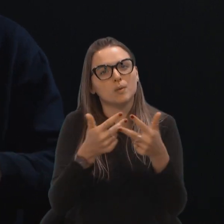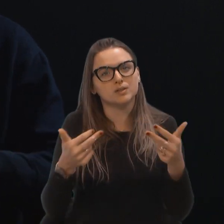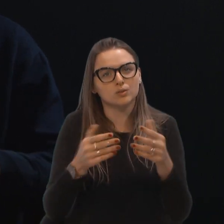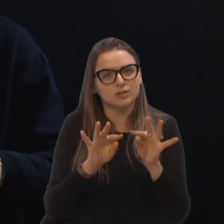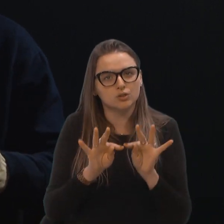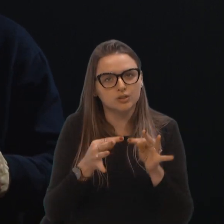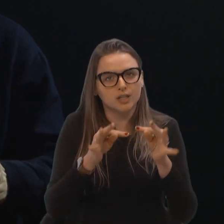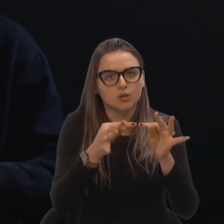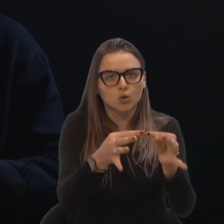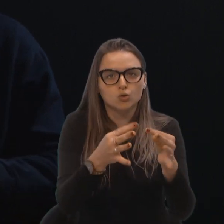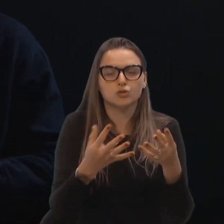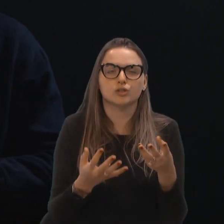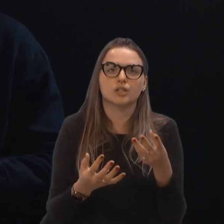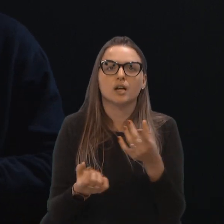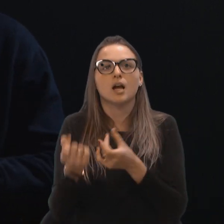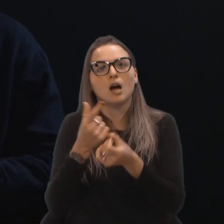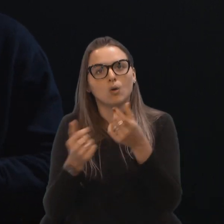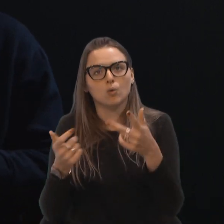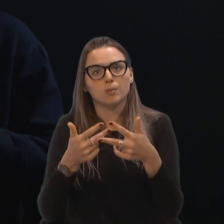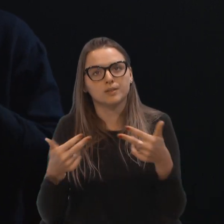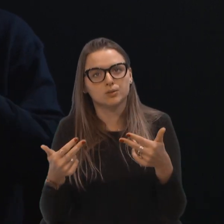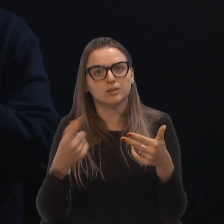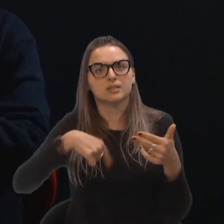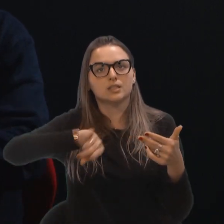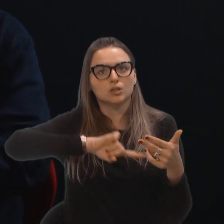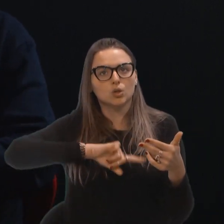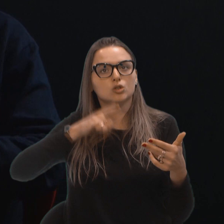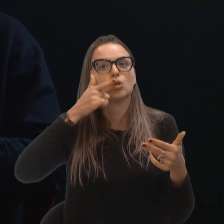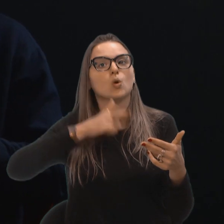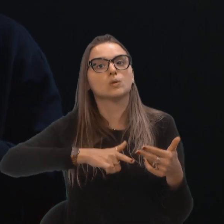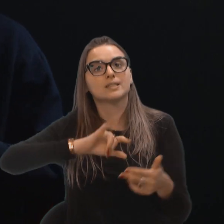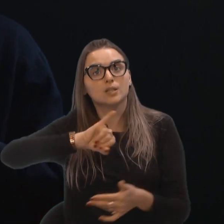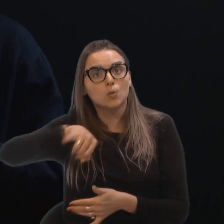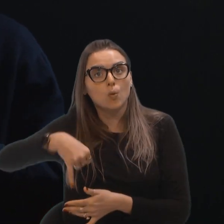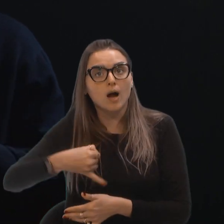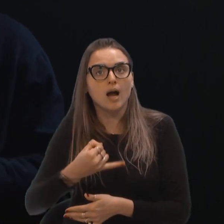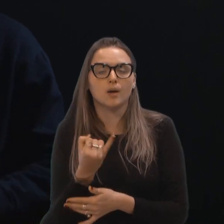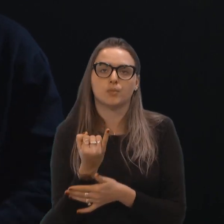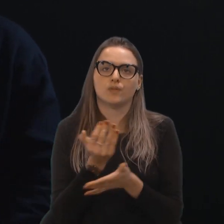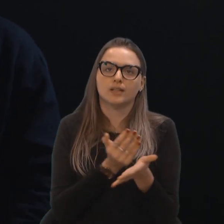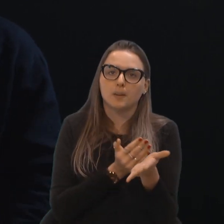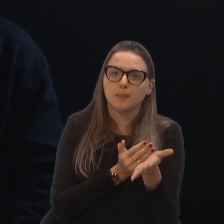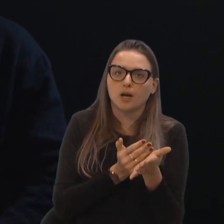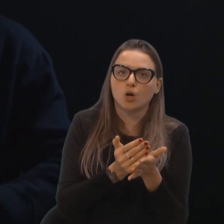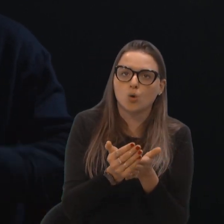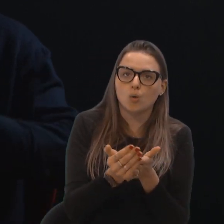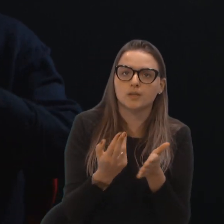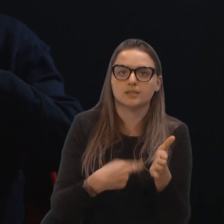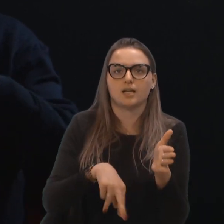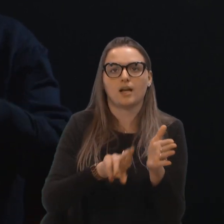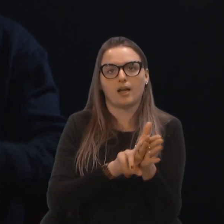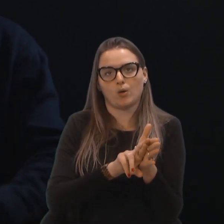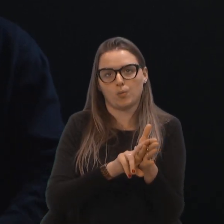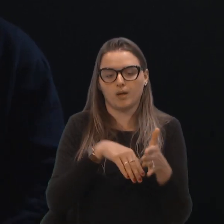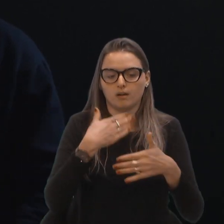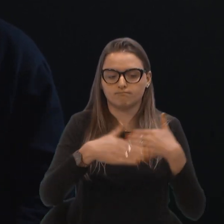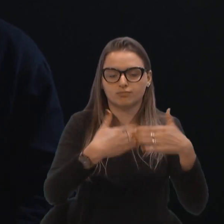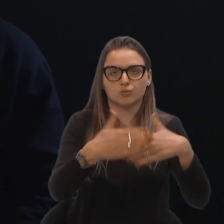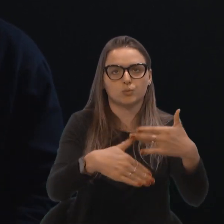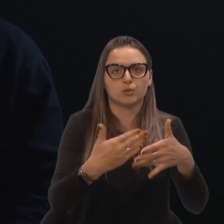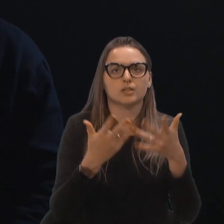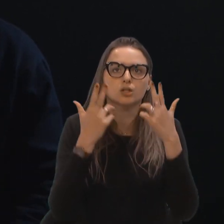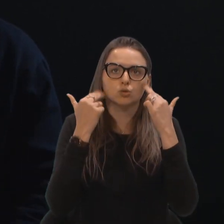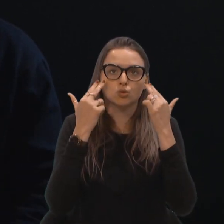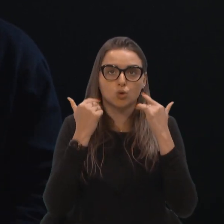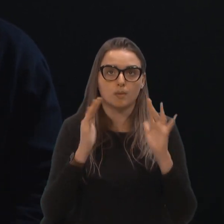equipamentos de informática, alguma coisa que nós depois aproveitamos então para começar a retomar a vida